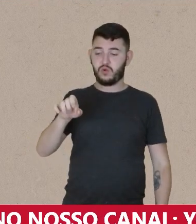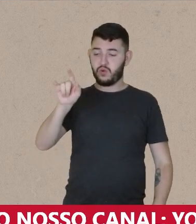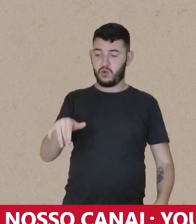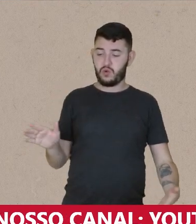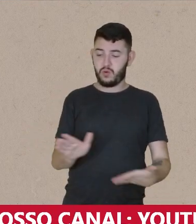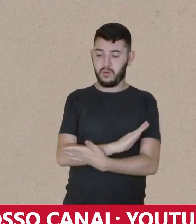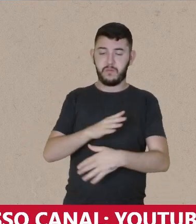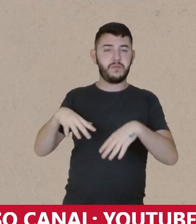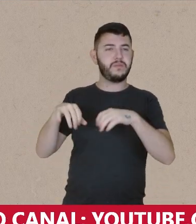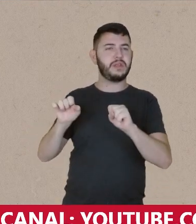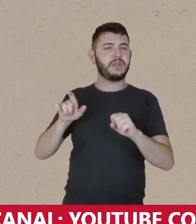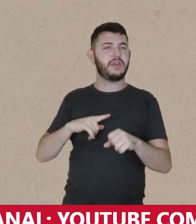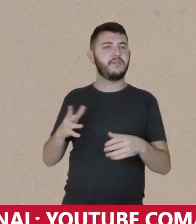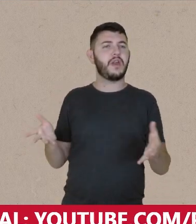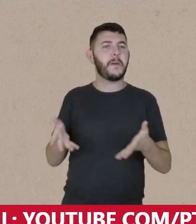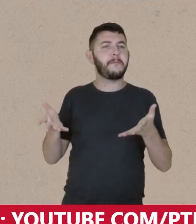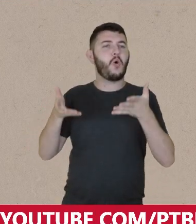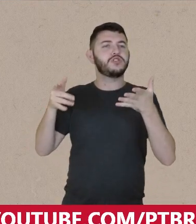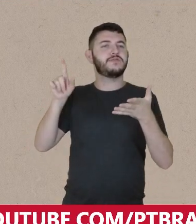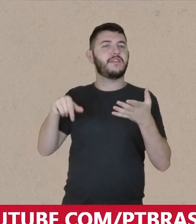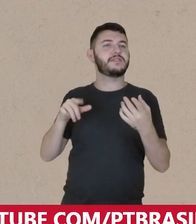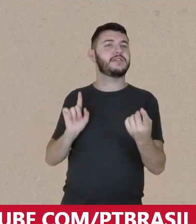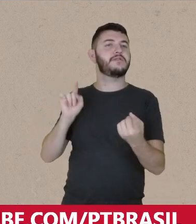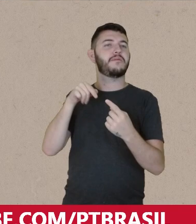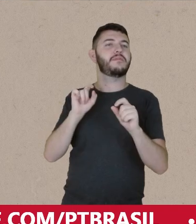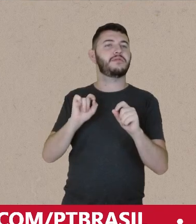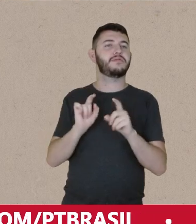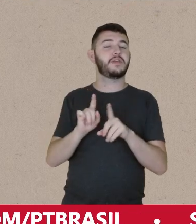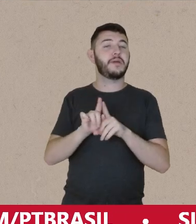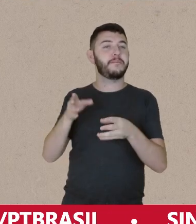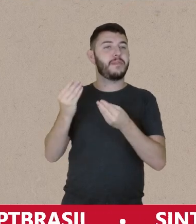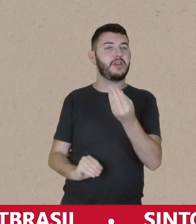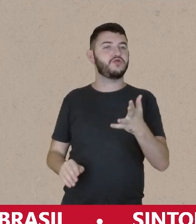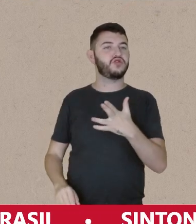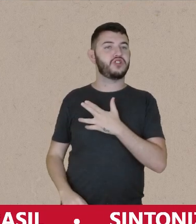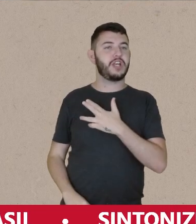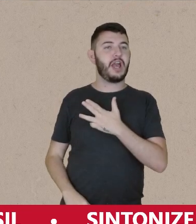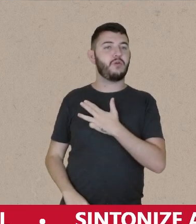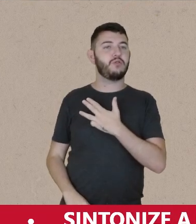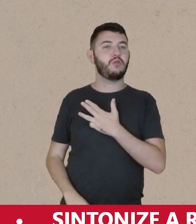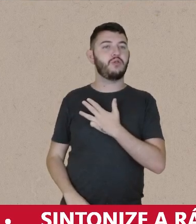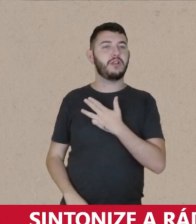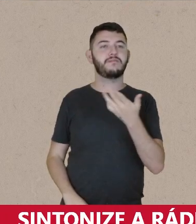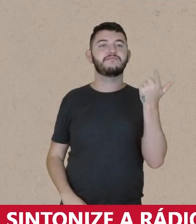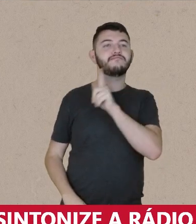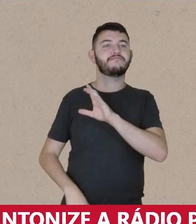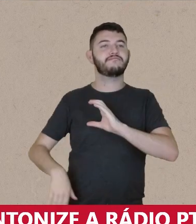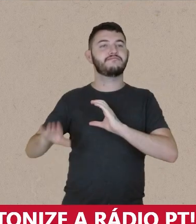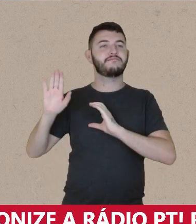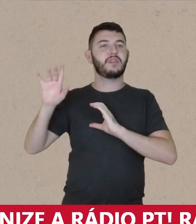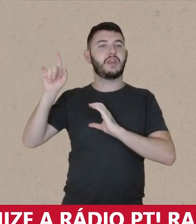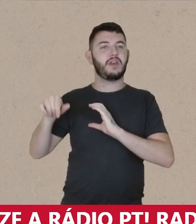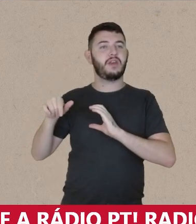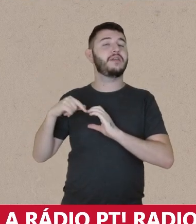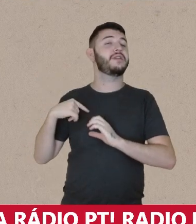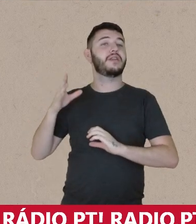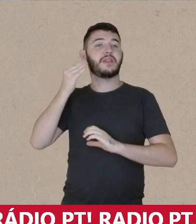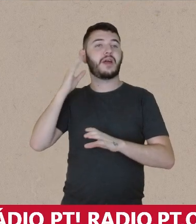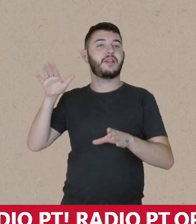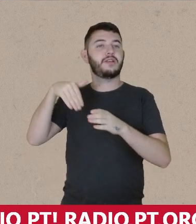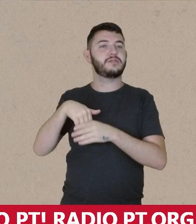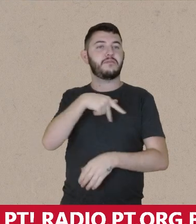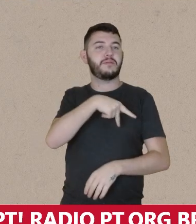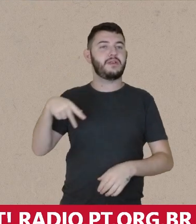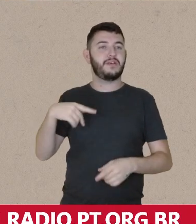primeira e depois de impedir que o Lula, inclusive, fosse candidato e fosse presidente da República, que foi um outro golpe que deram.